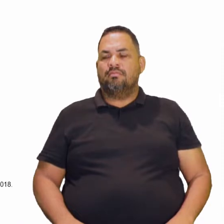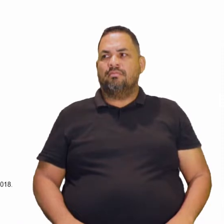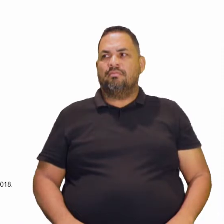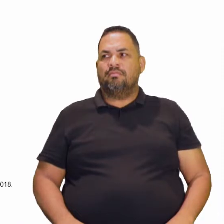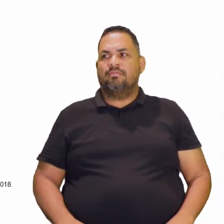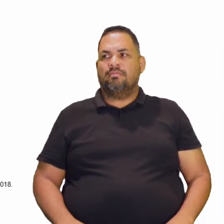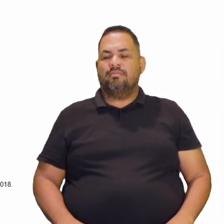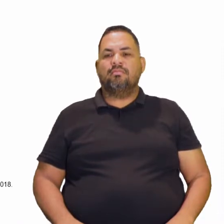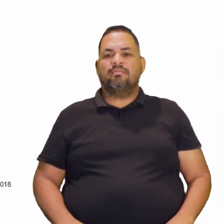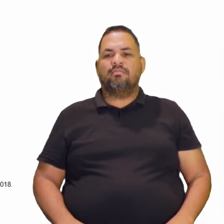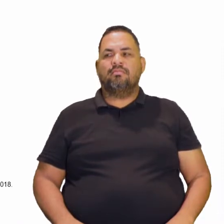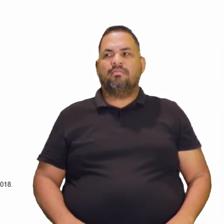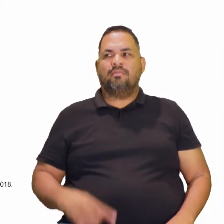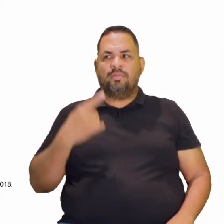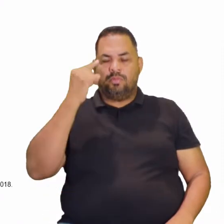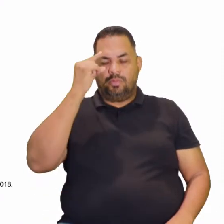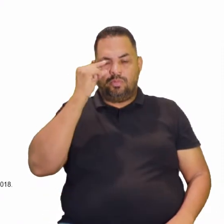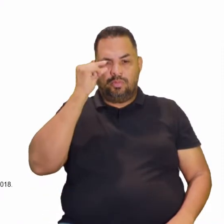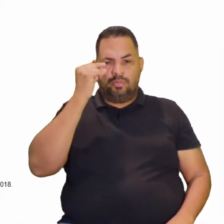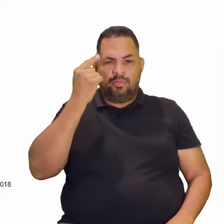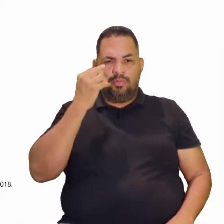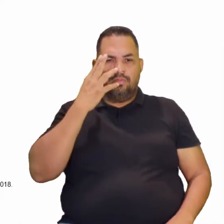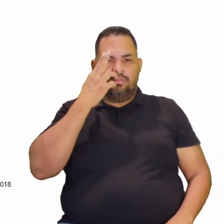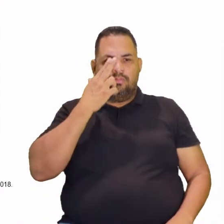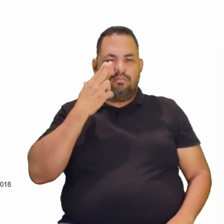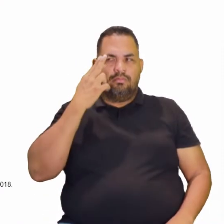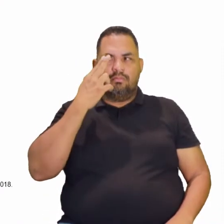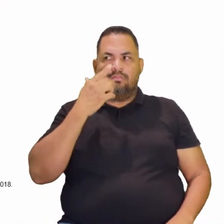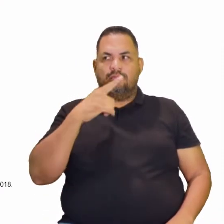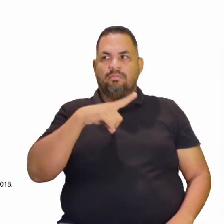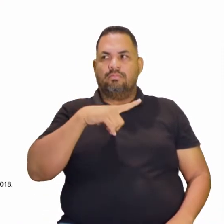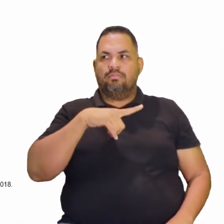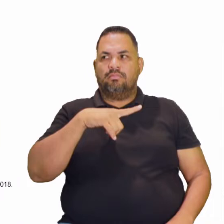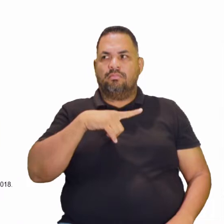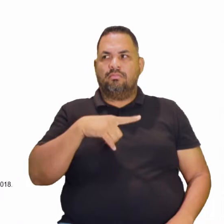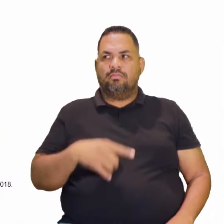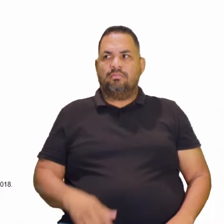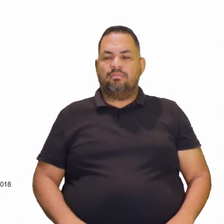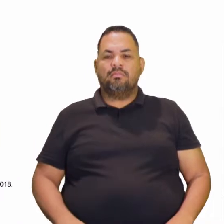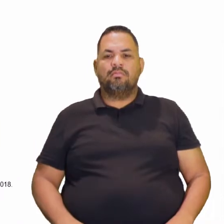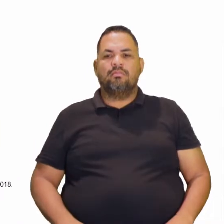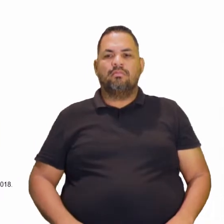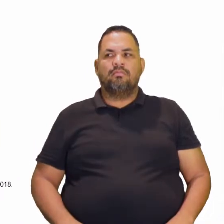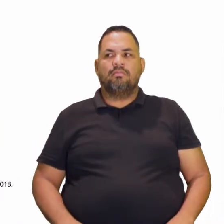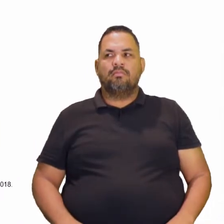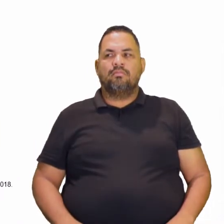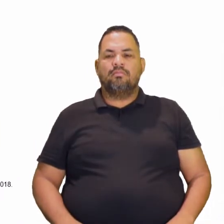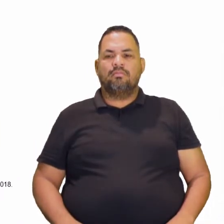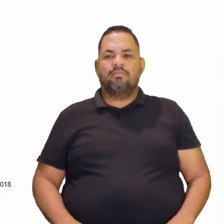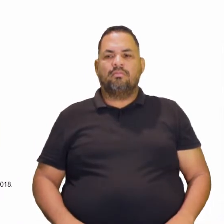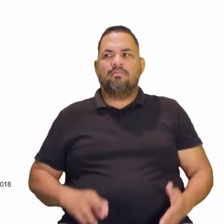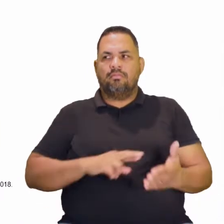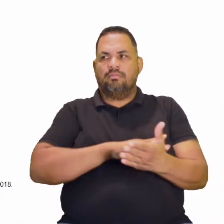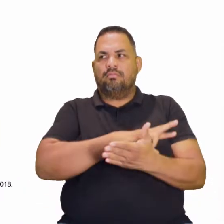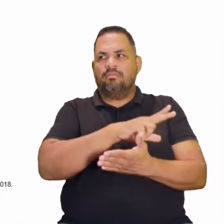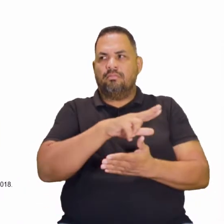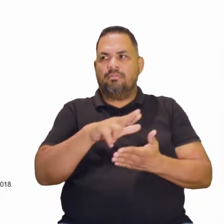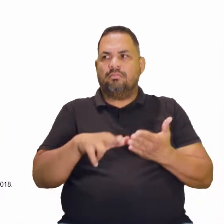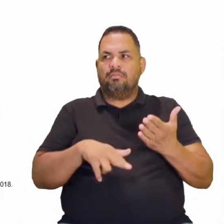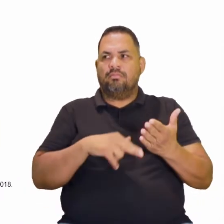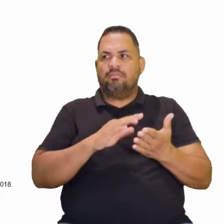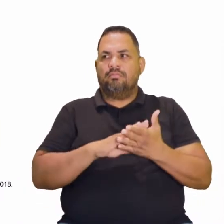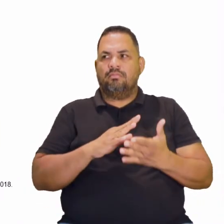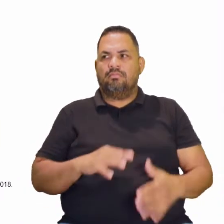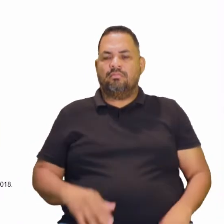Então, os seus olhos escuros são delimitados por contornos. Então, estudantes, várias obras da Anitta,